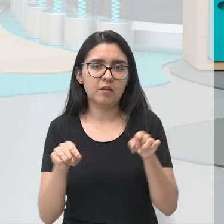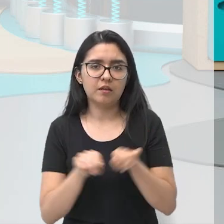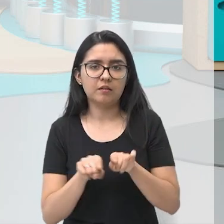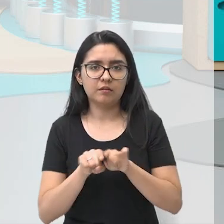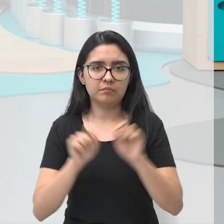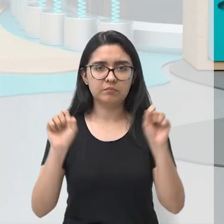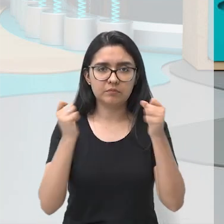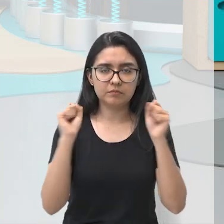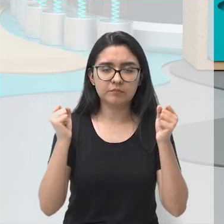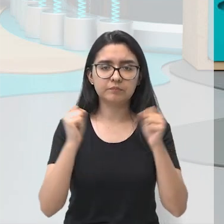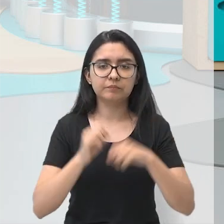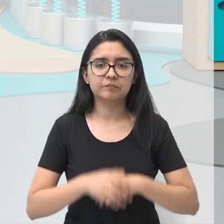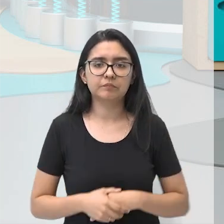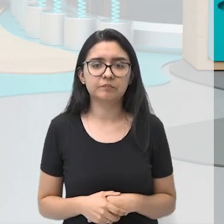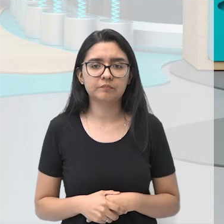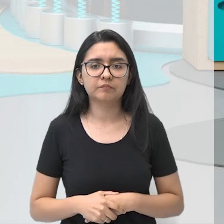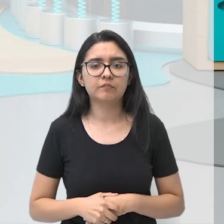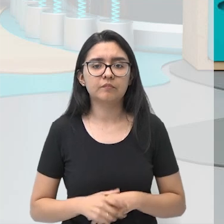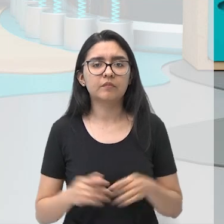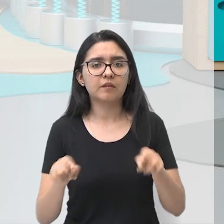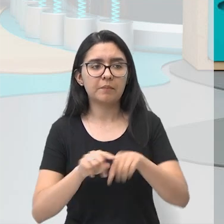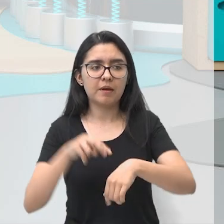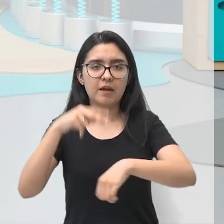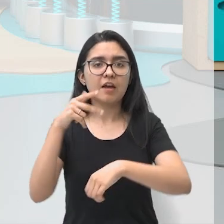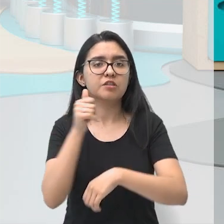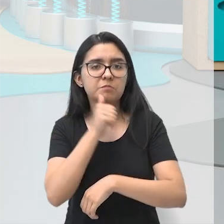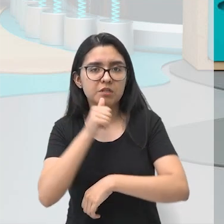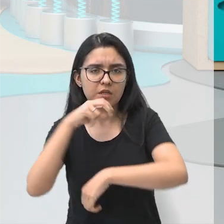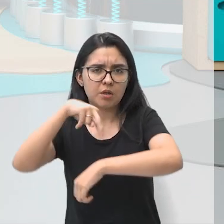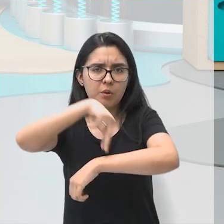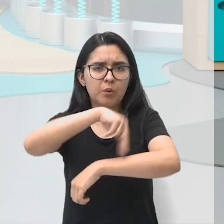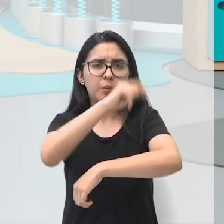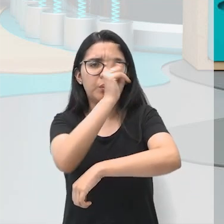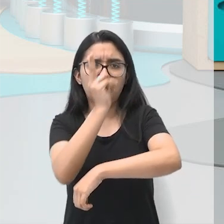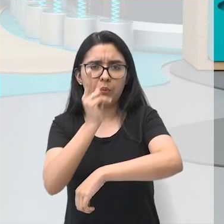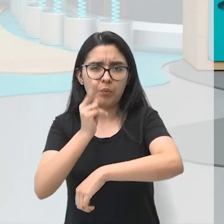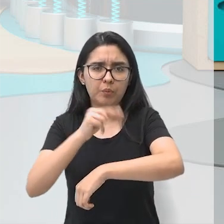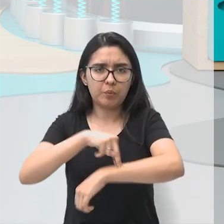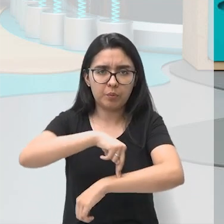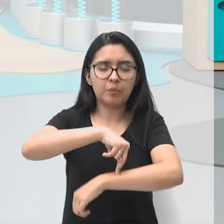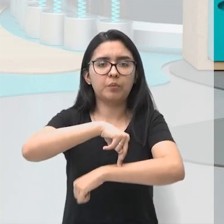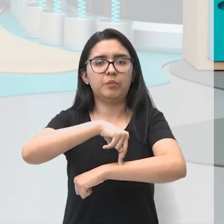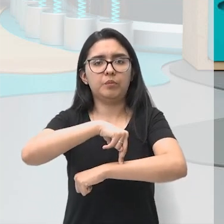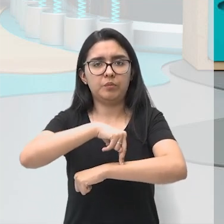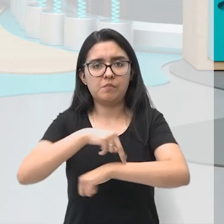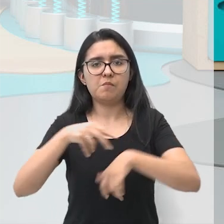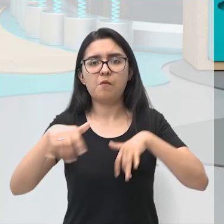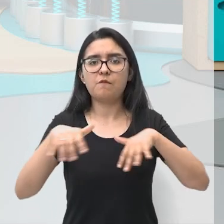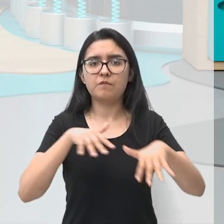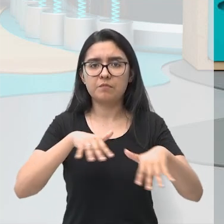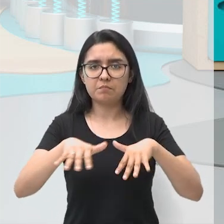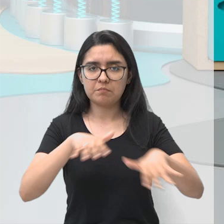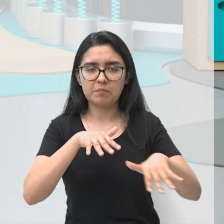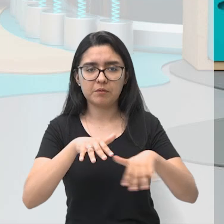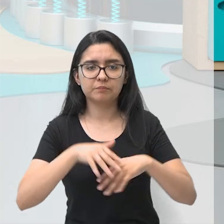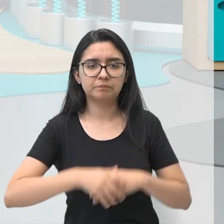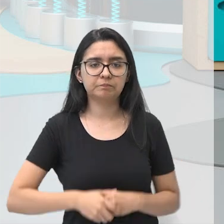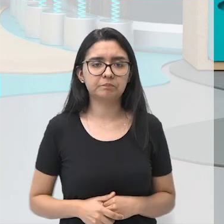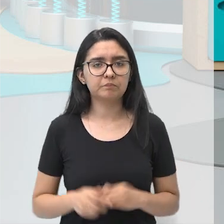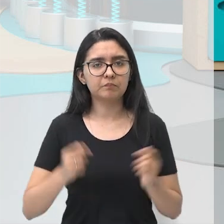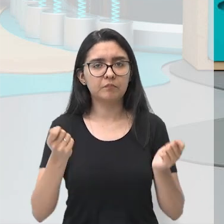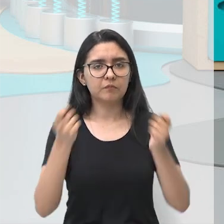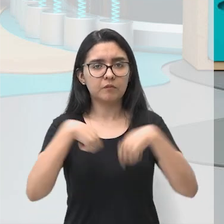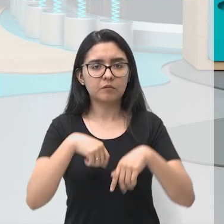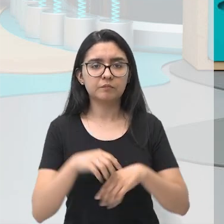eu vou falar de modo muito rústico, aquelas cambalhotas que elas fazem ali, né? Com amplitude máxima do movimento, ok?